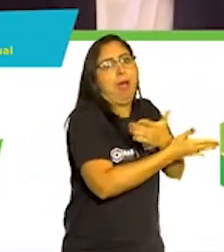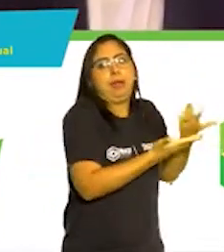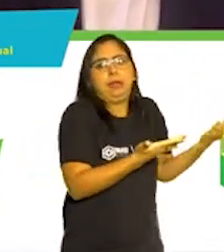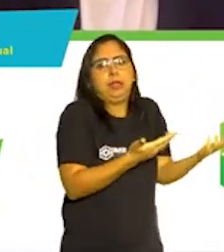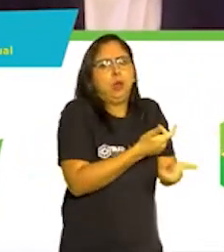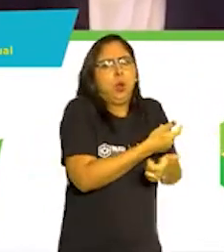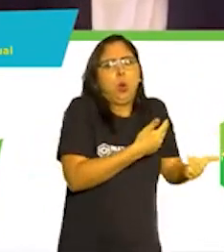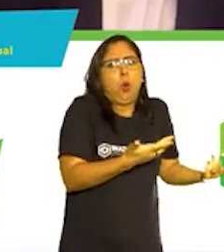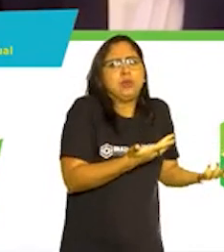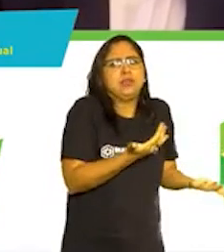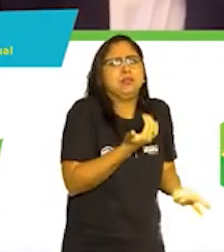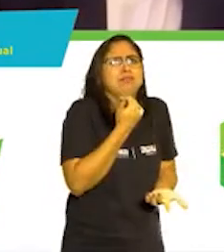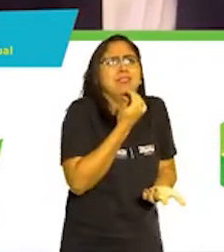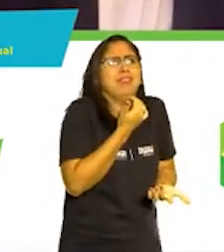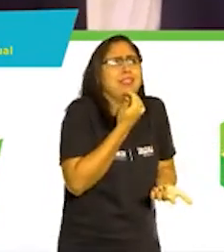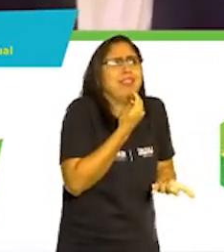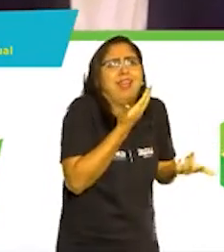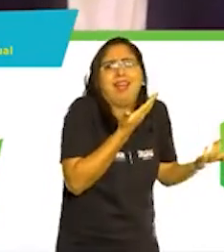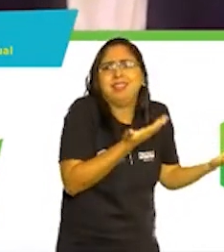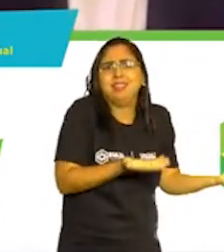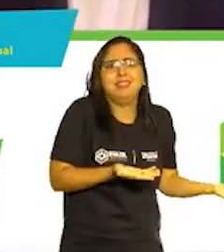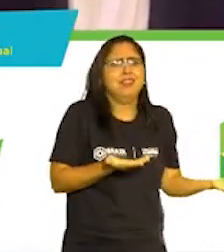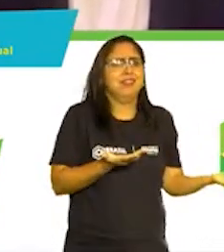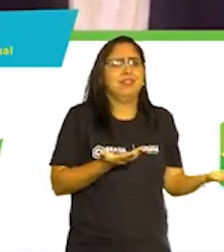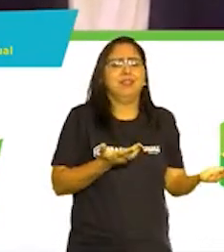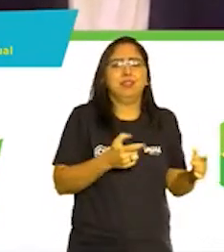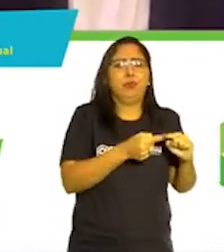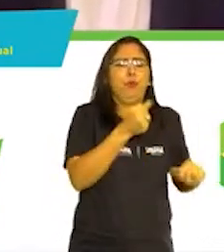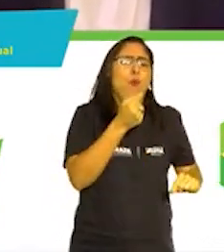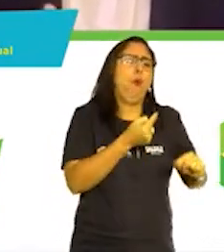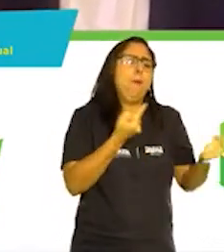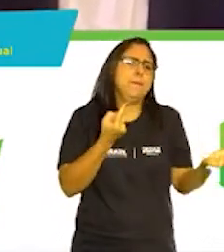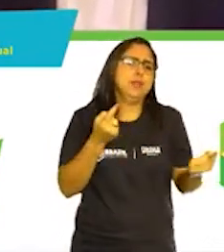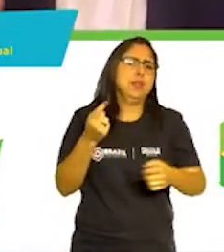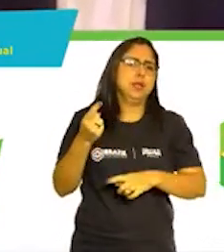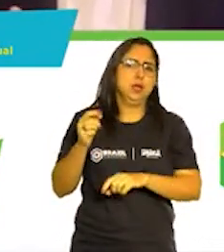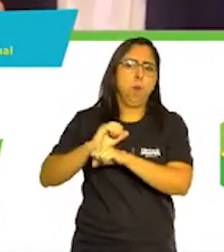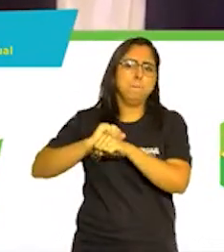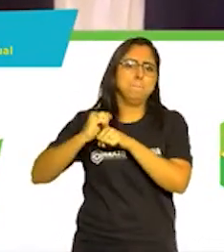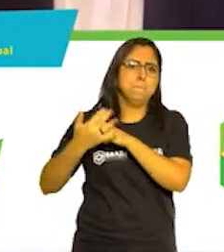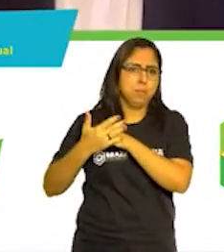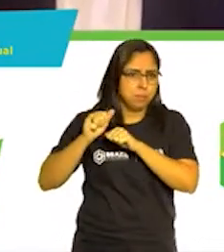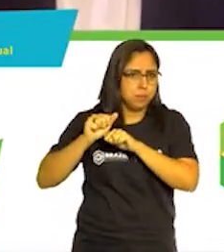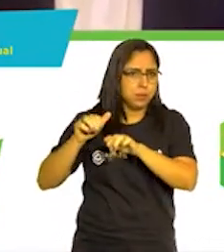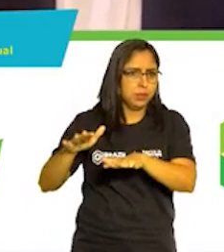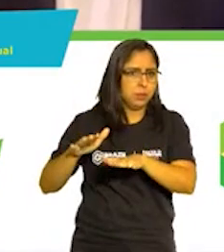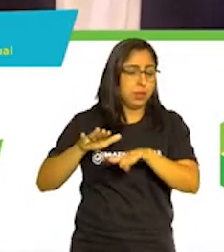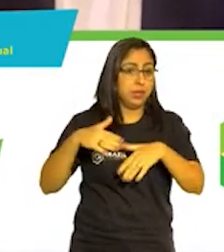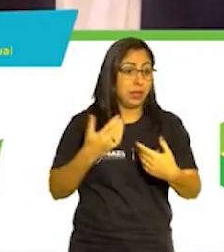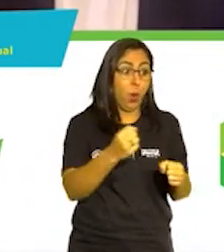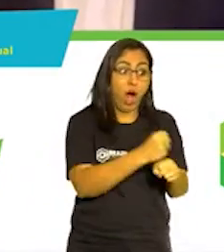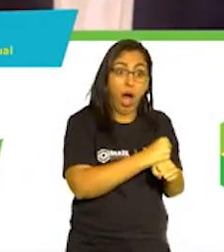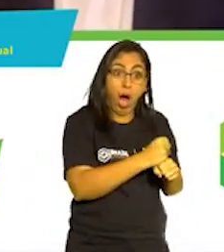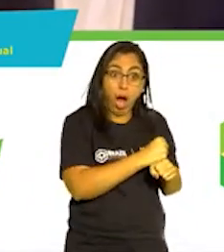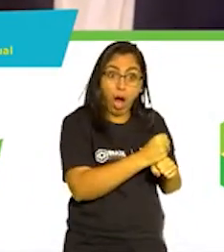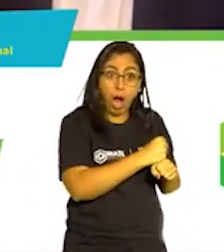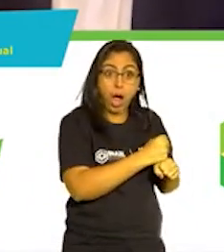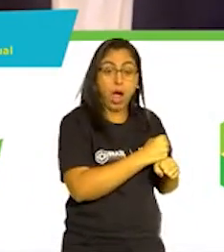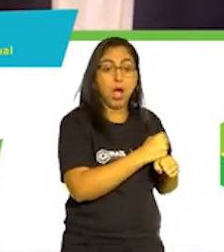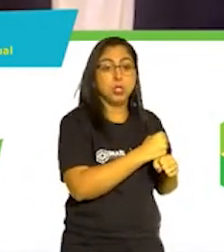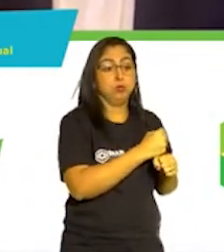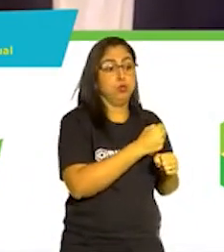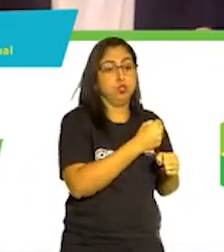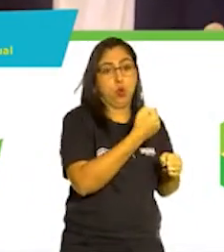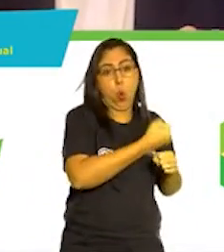Covid, que não tem nada a ver com pandemia, que é algo que você pode planejar e a execução disso leva vários anos. Então, a gente tem que deixar isso muito